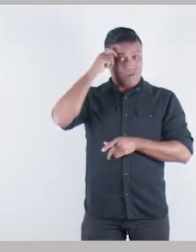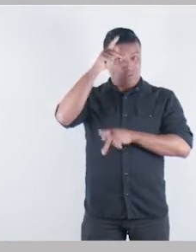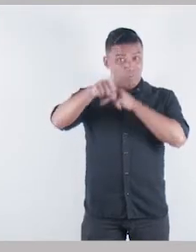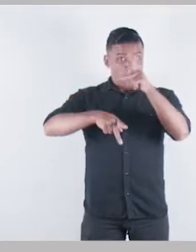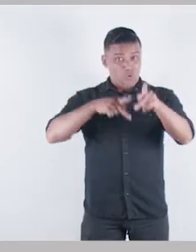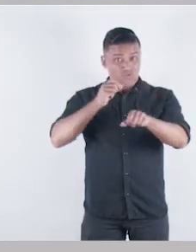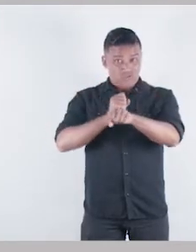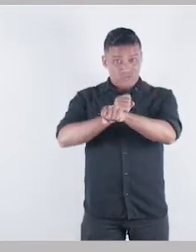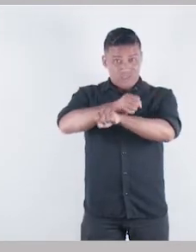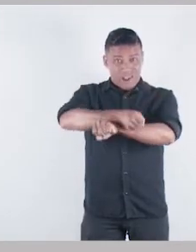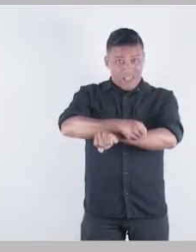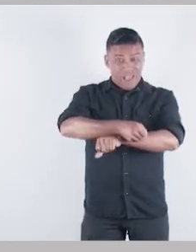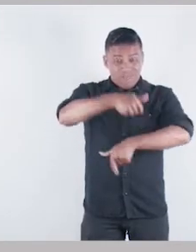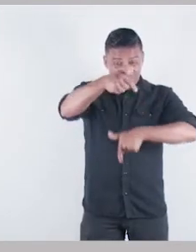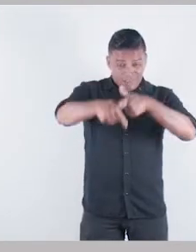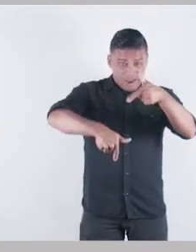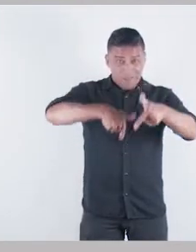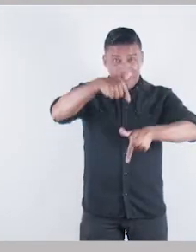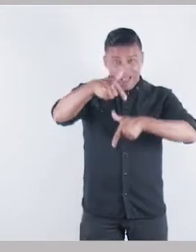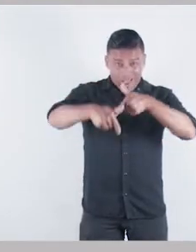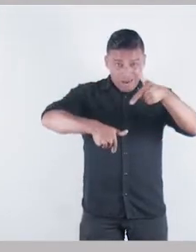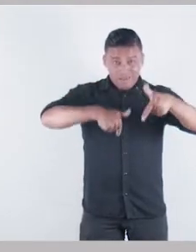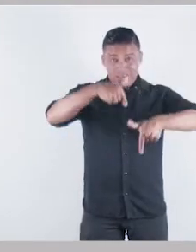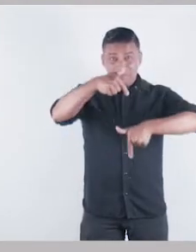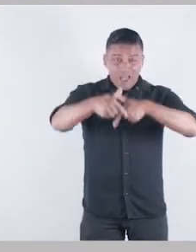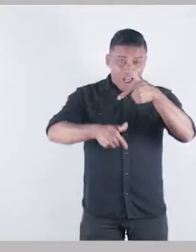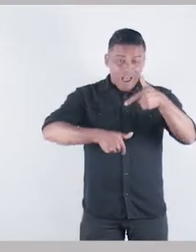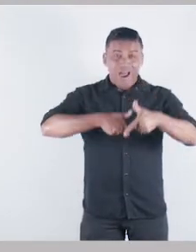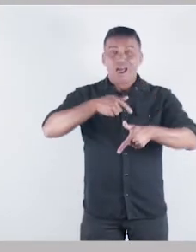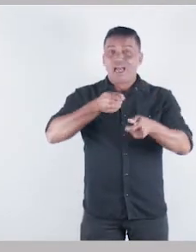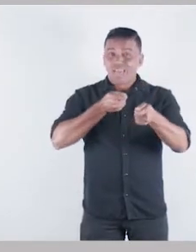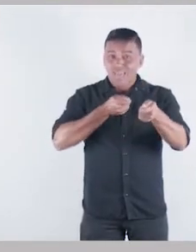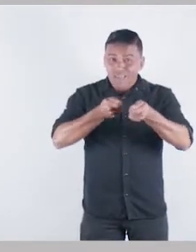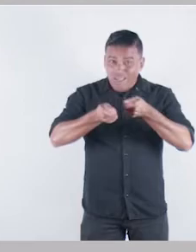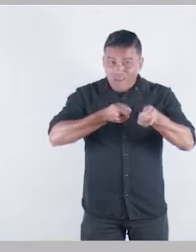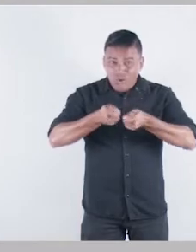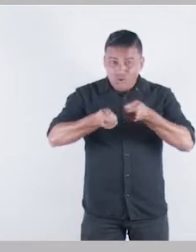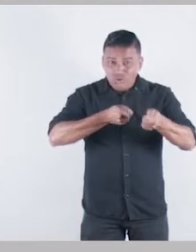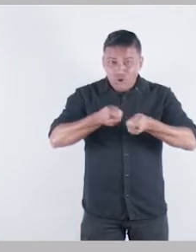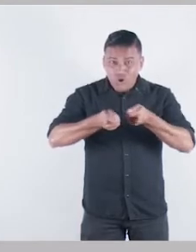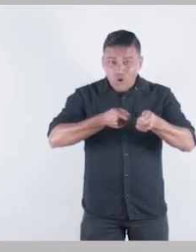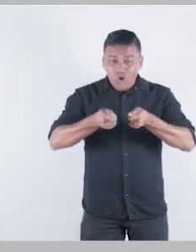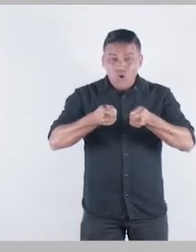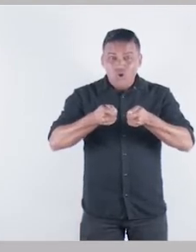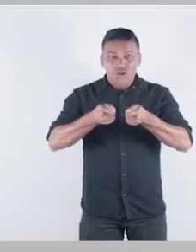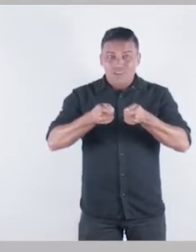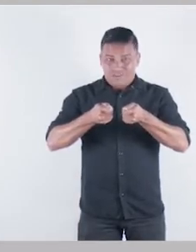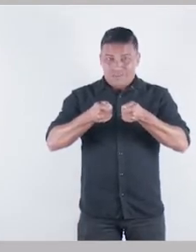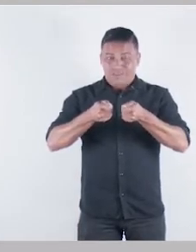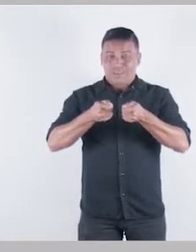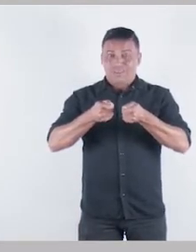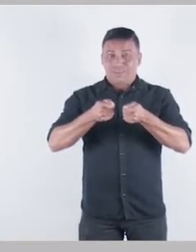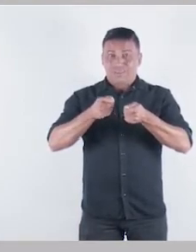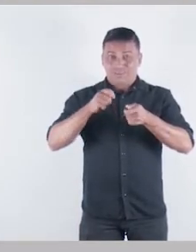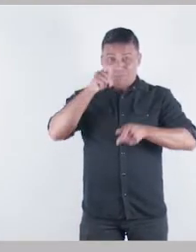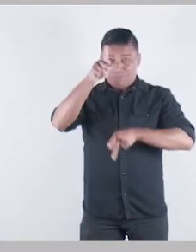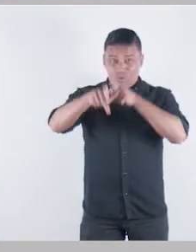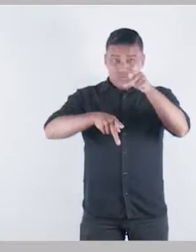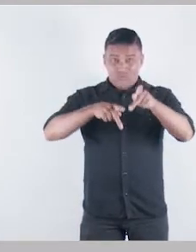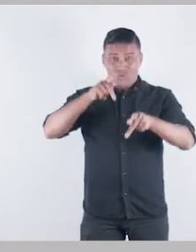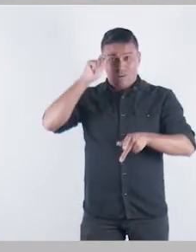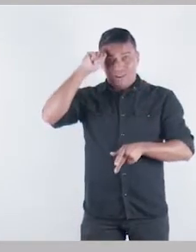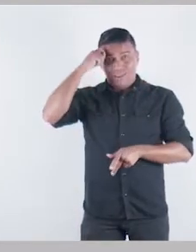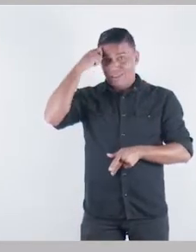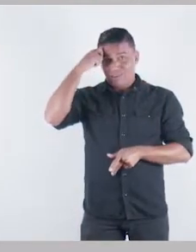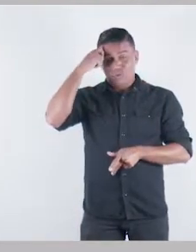controle do seu corpo, o controle dos seus fundamentos de humanidade, e depois a negação dele